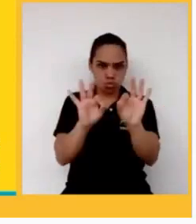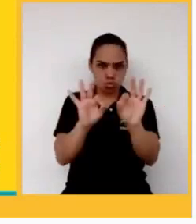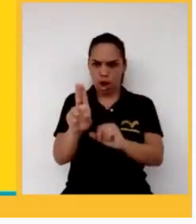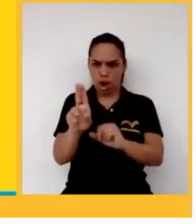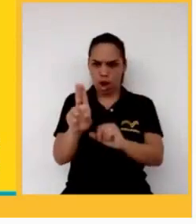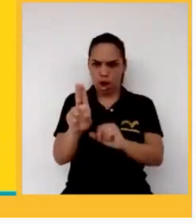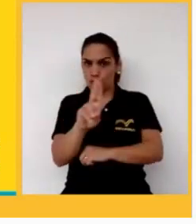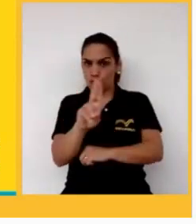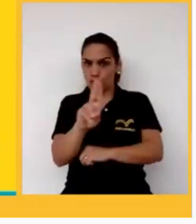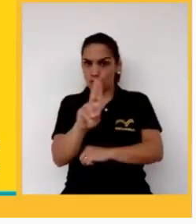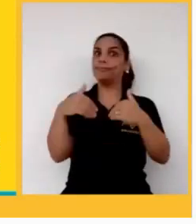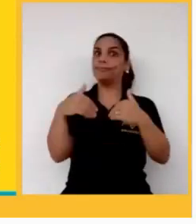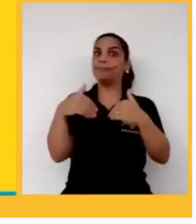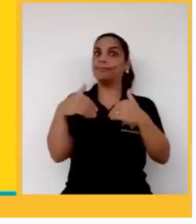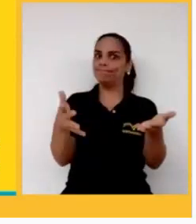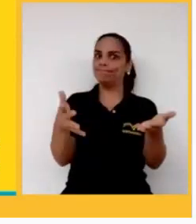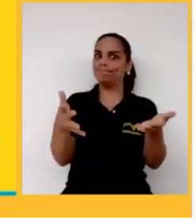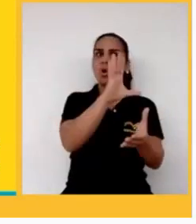considerado plágio.